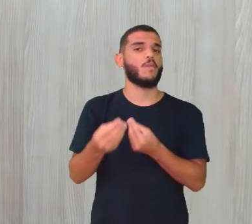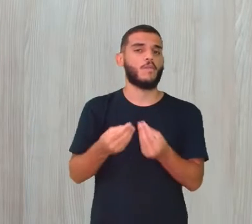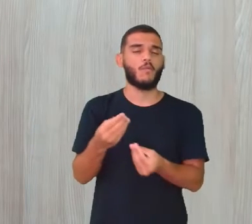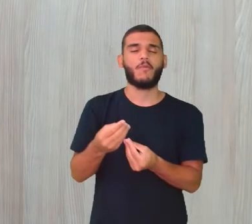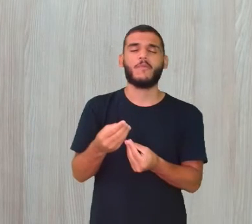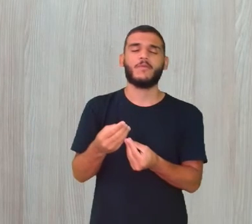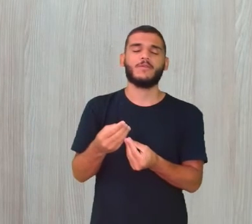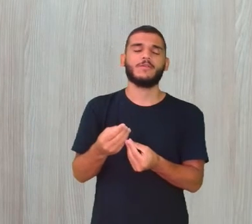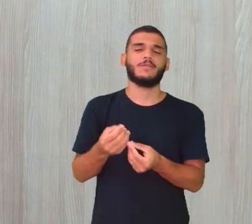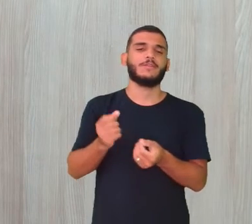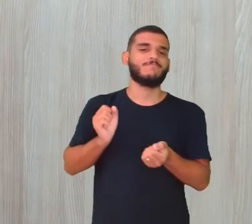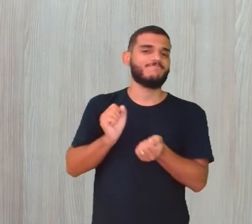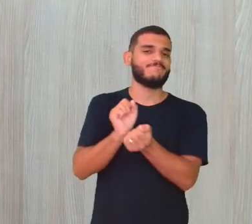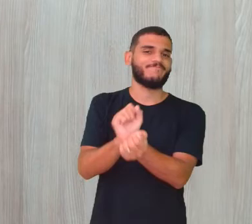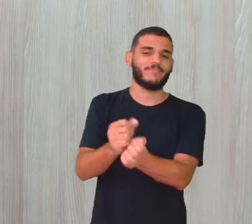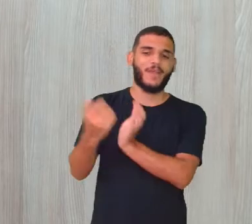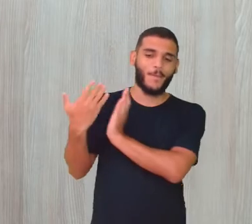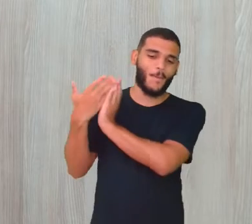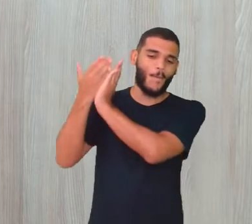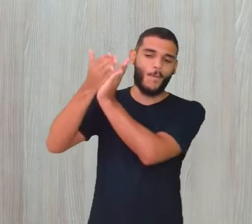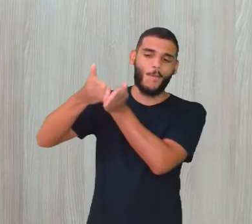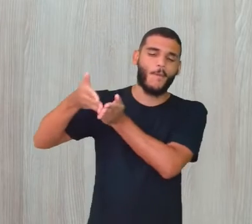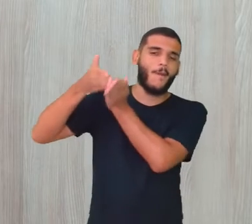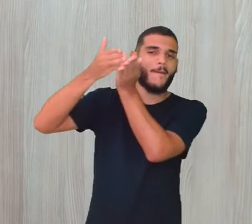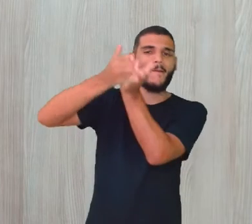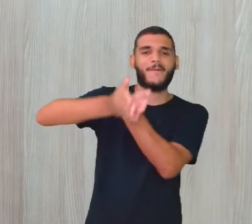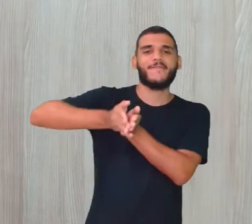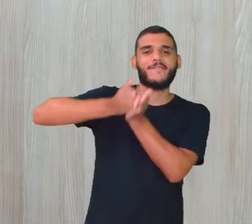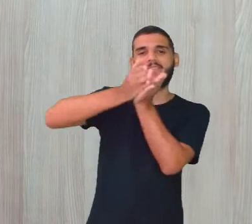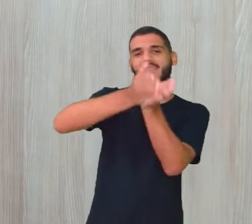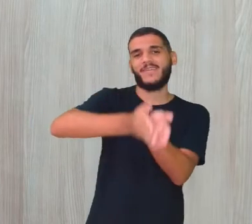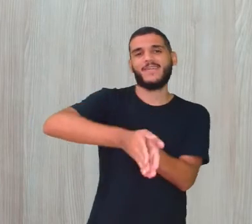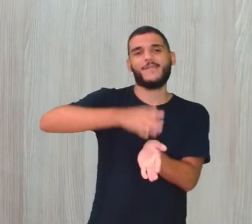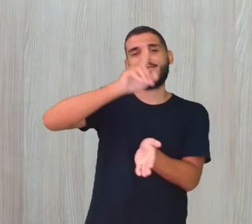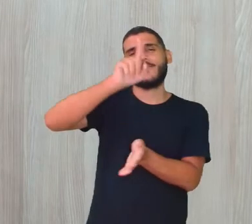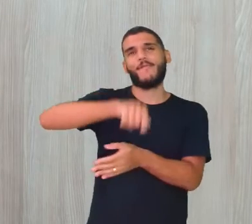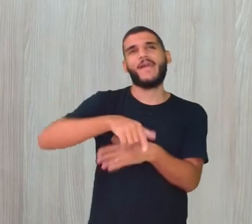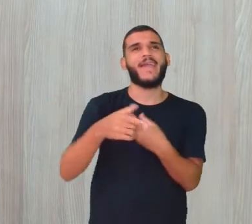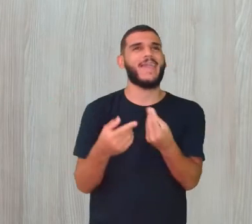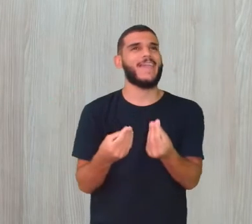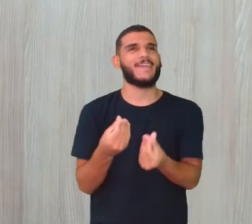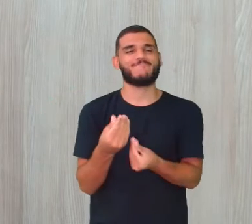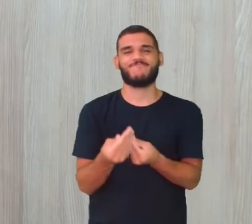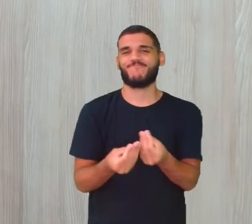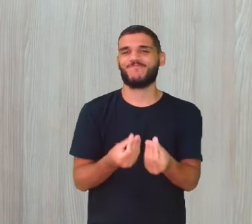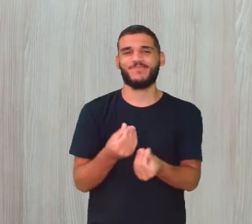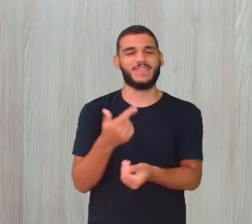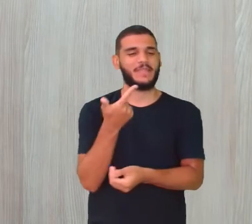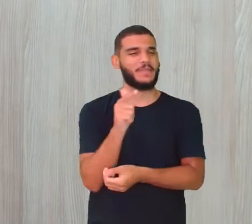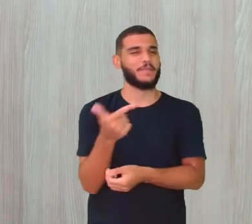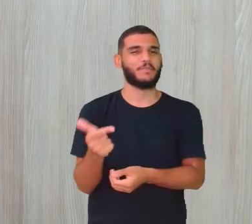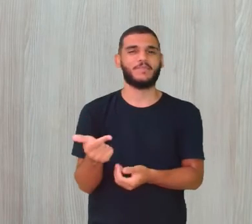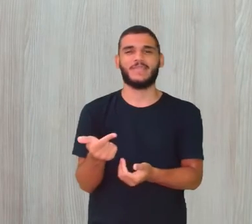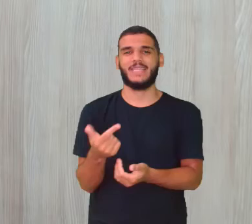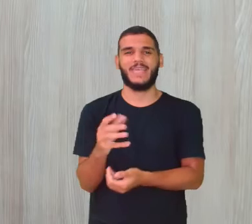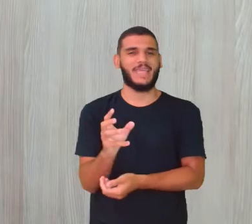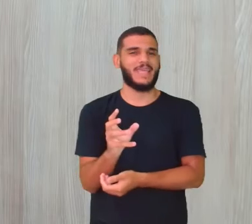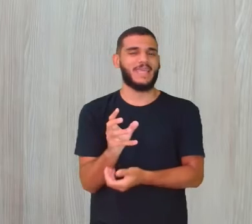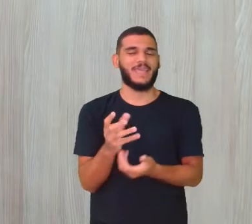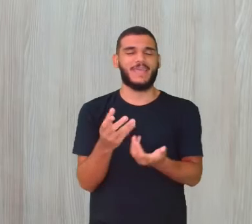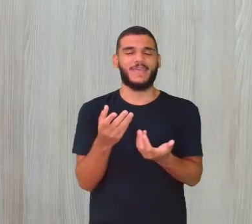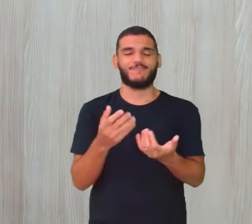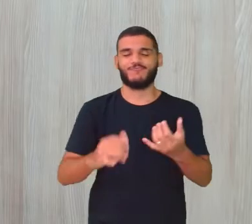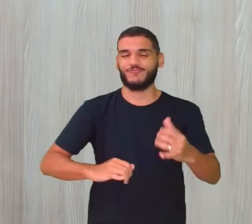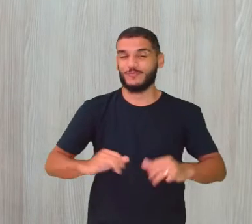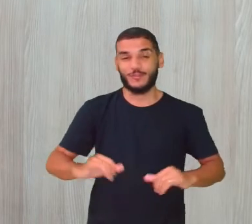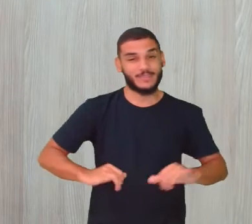trazidos dentro dos navios negreiros, que era uma forma super desumana, né? Massacrados e tudo mais, fora todo o processo